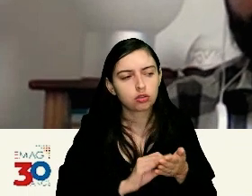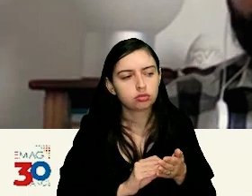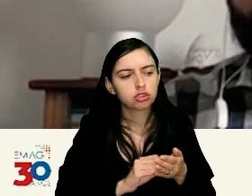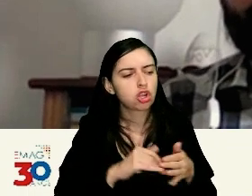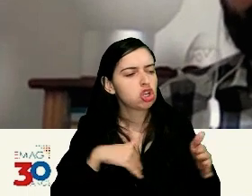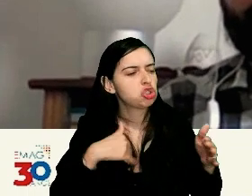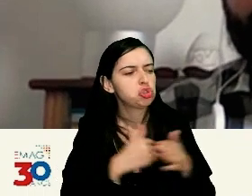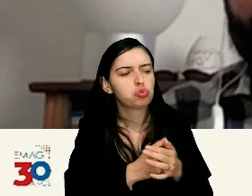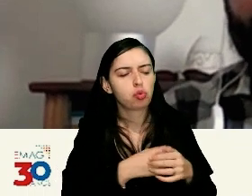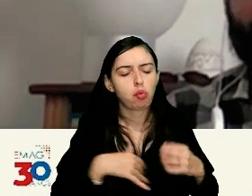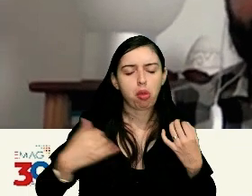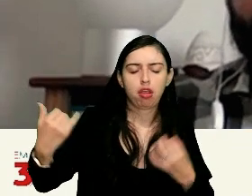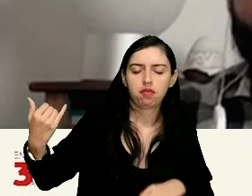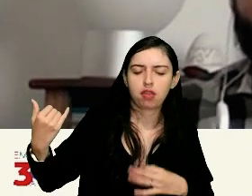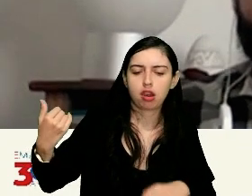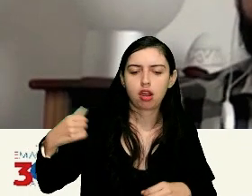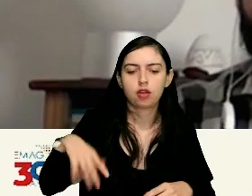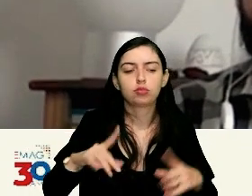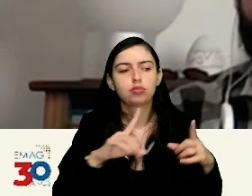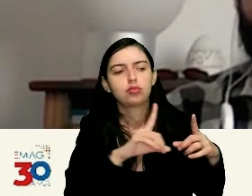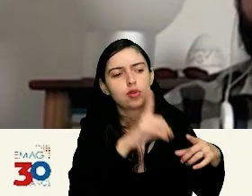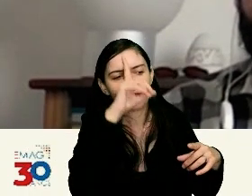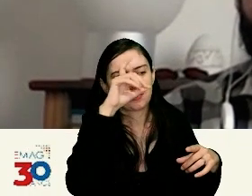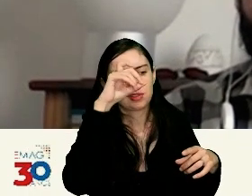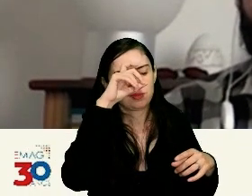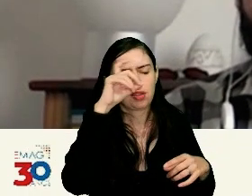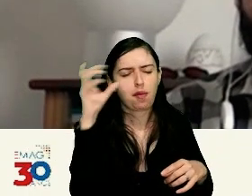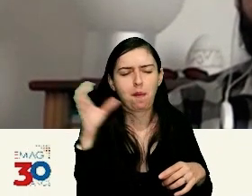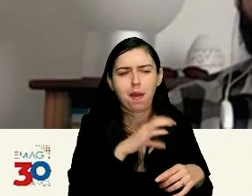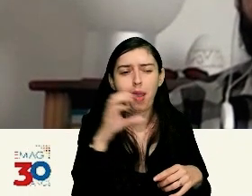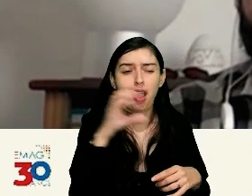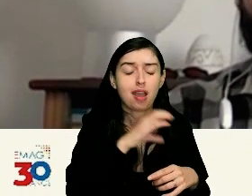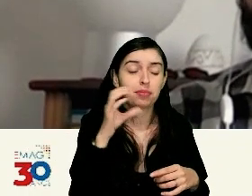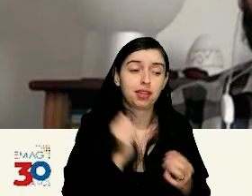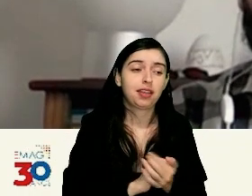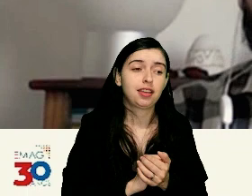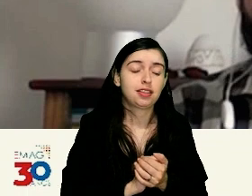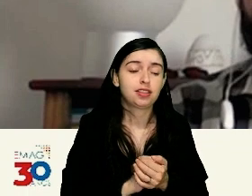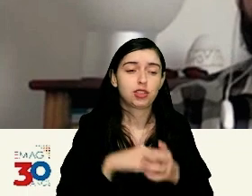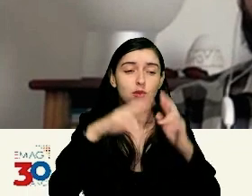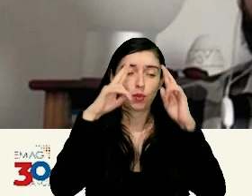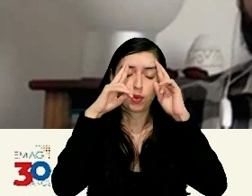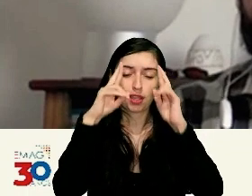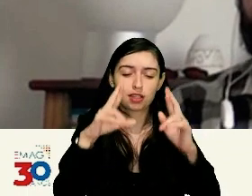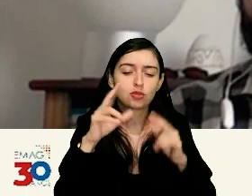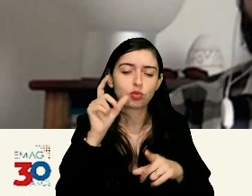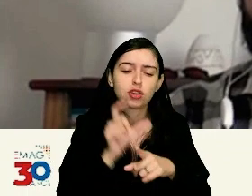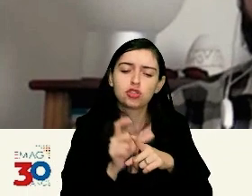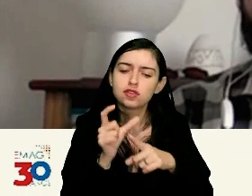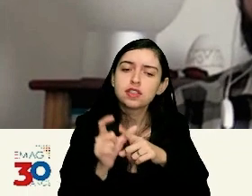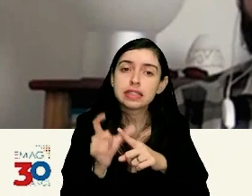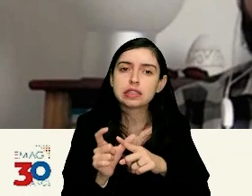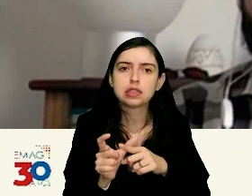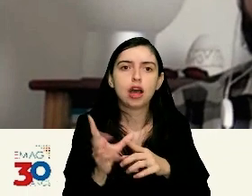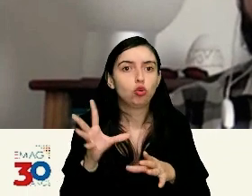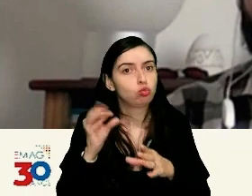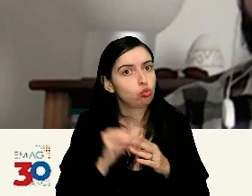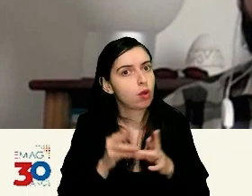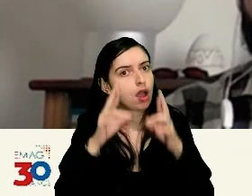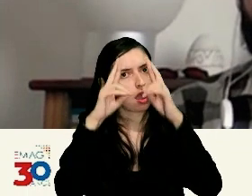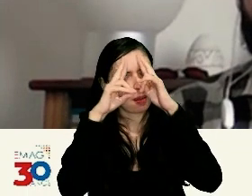violão, hospital. Então, assim, o negócio ficou muito maior, o que era para ser uma divisão ficou... Né? Mas,